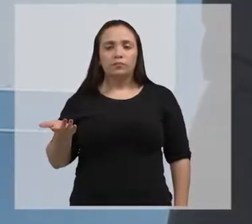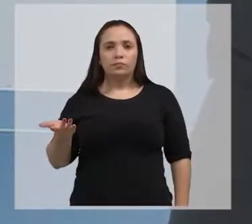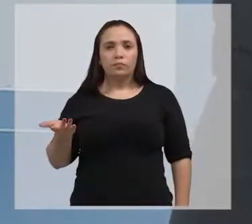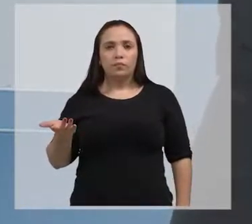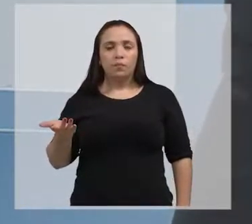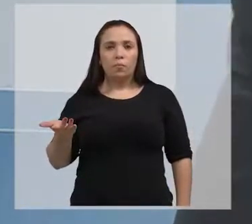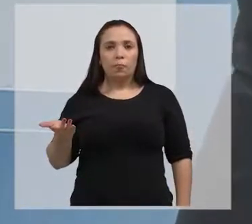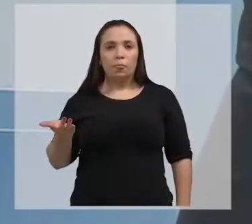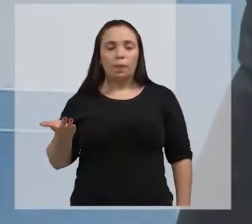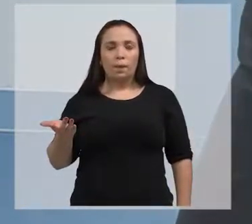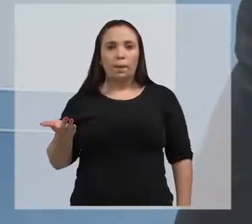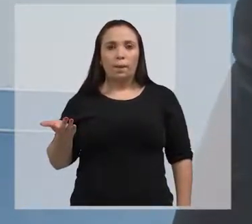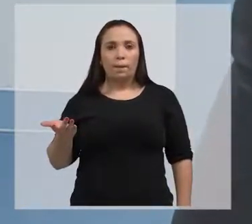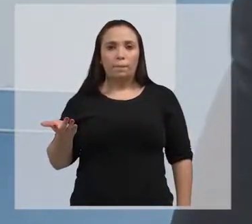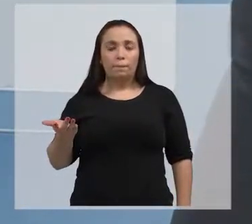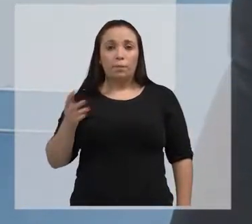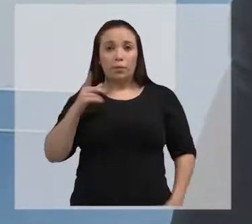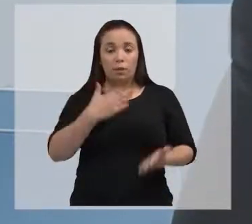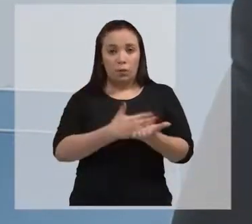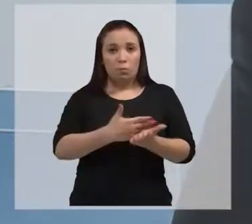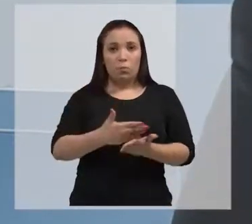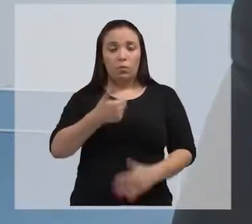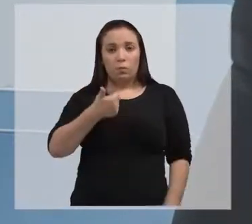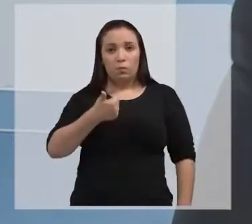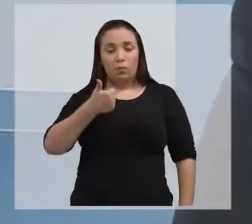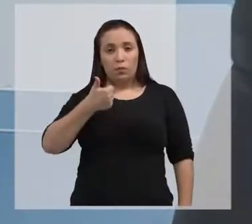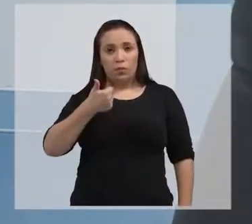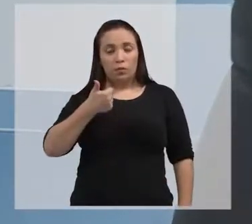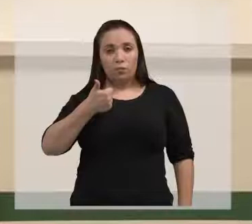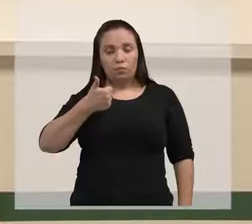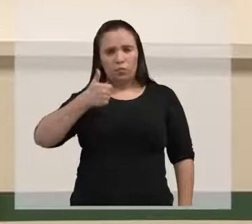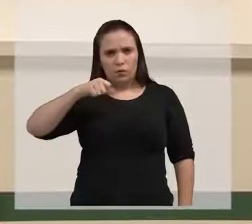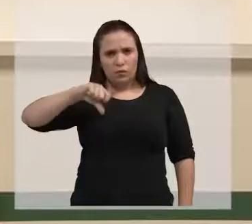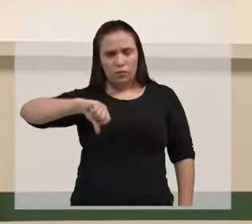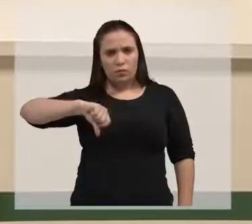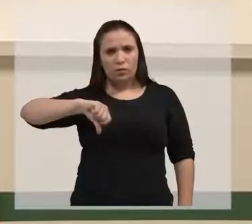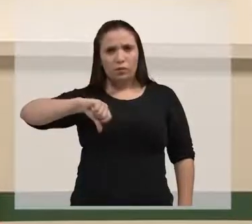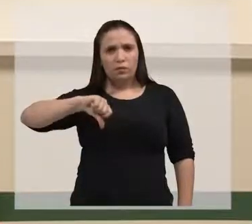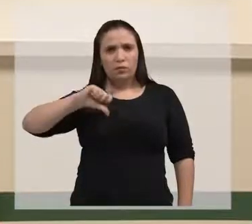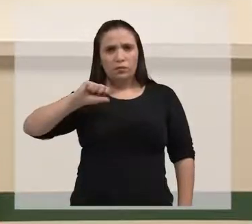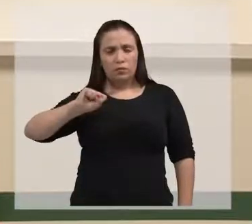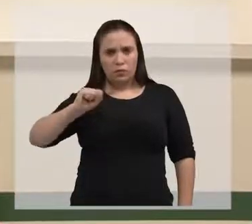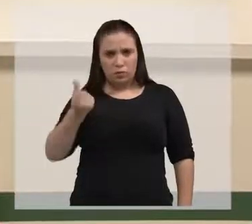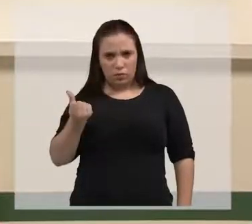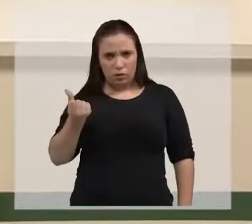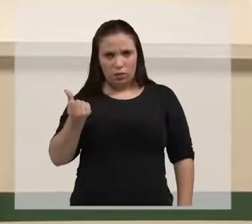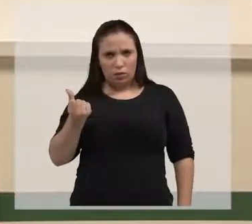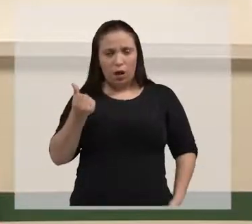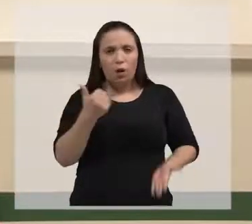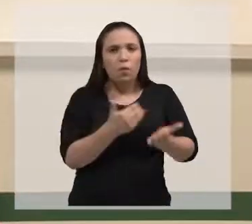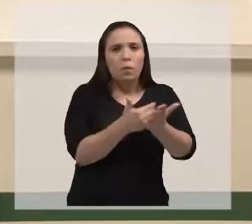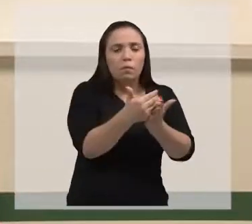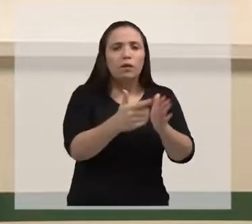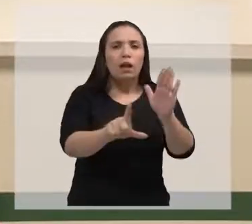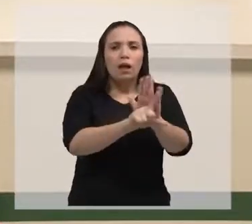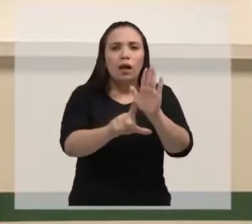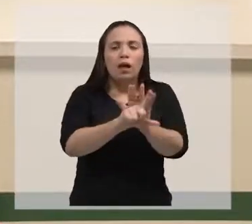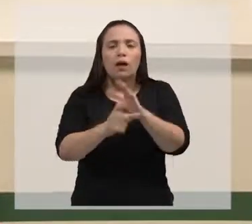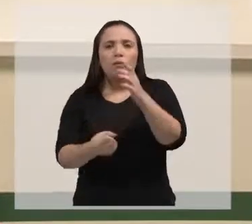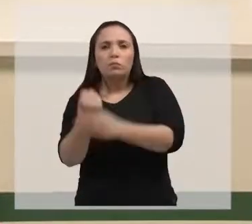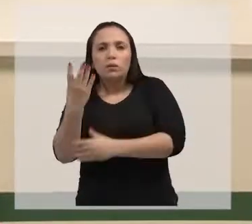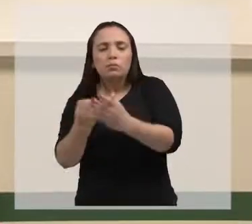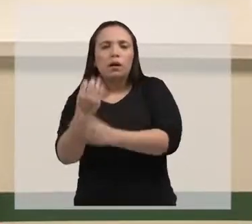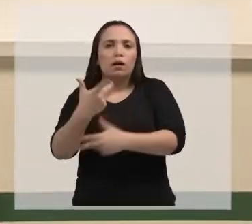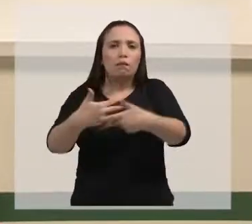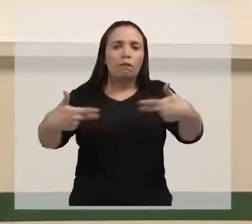Processo de redemocratização do Brasil inicia em 86, não é isso? Não, na realidade, a passagem... Não, vamos colocar